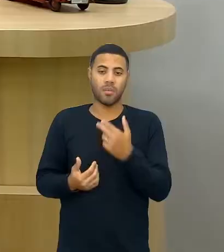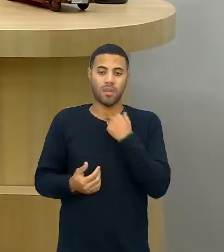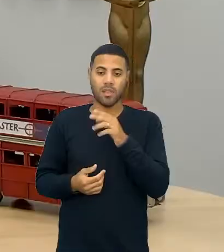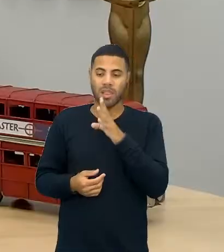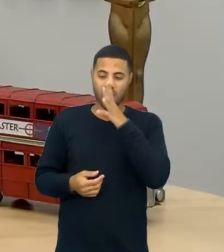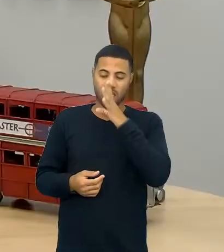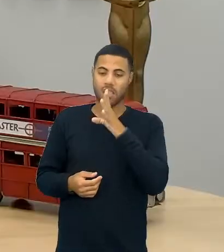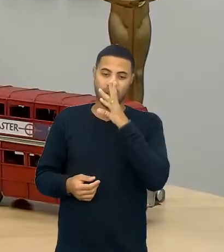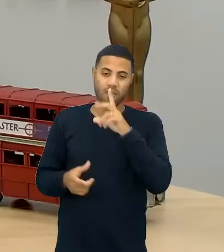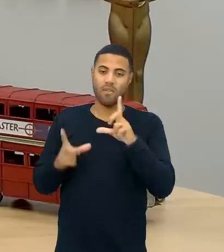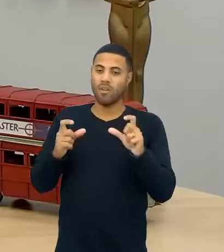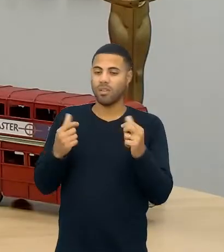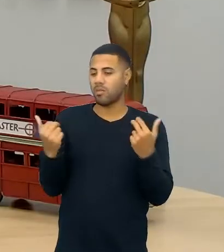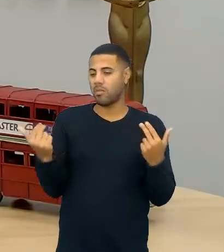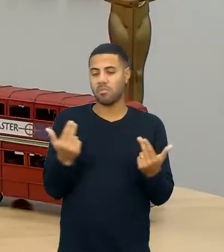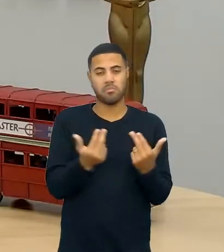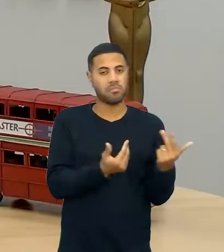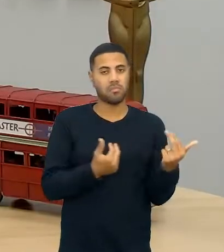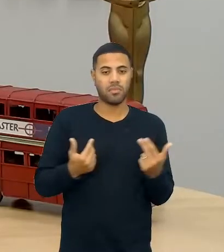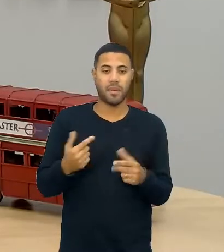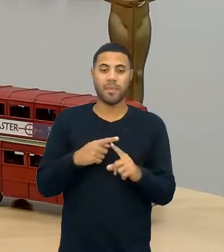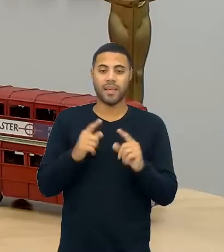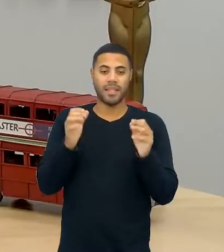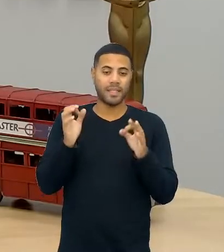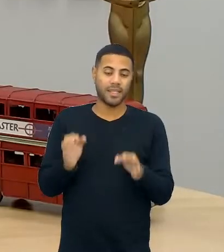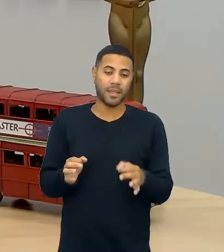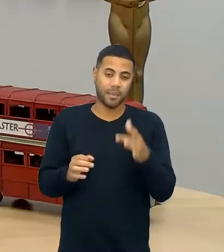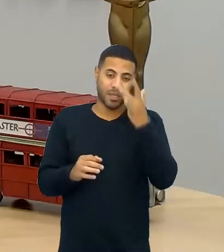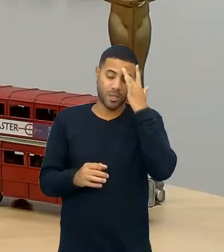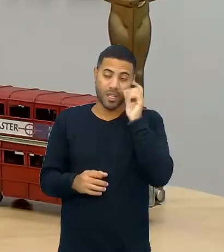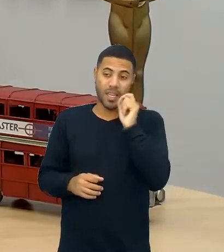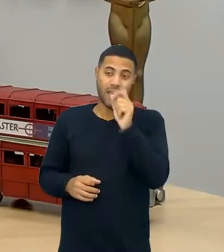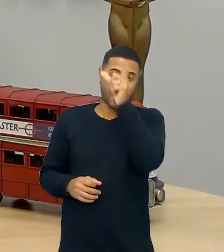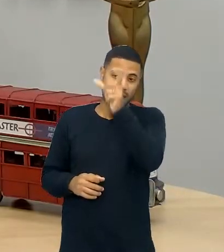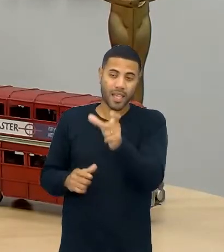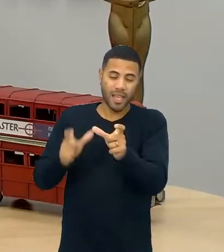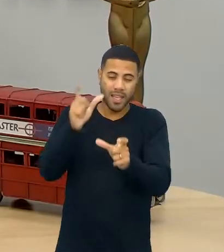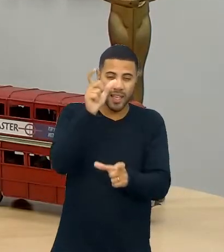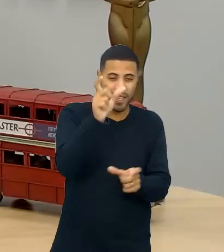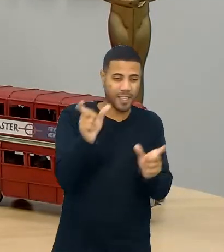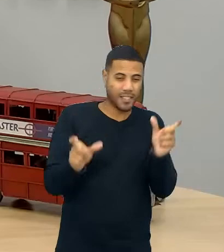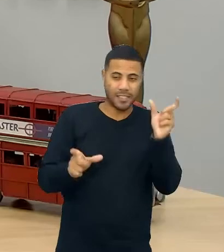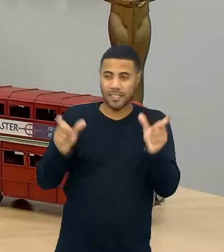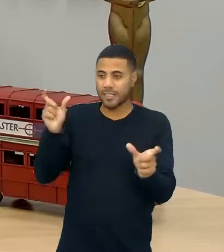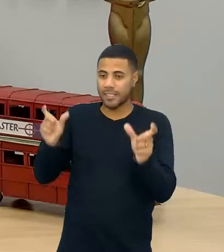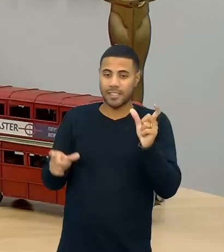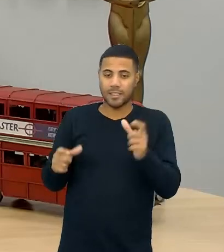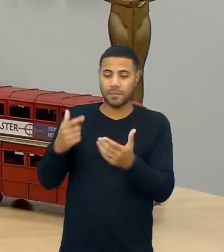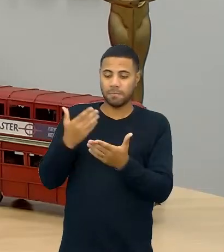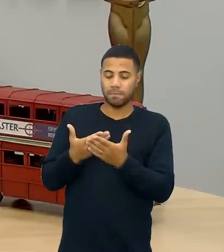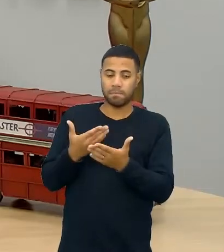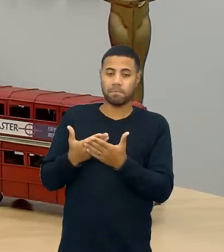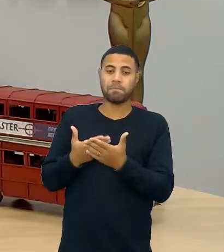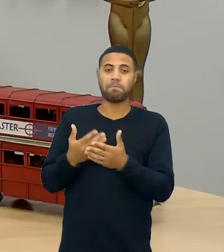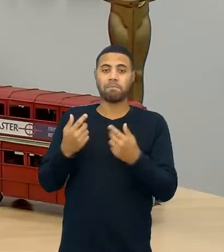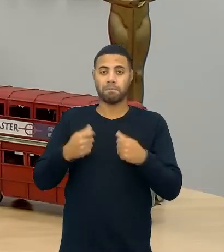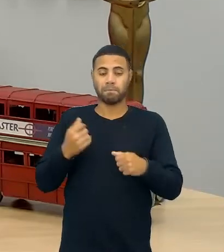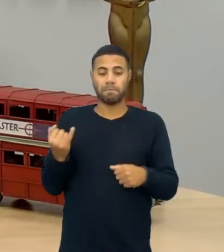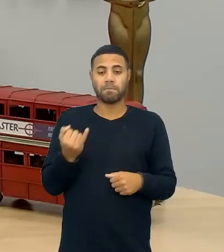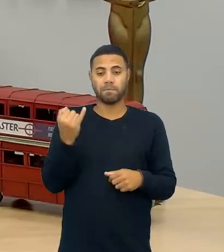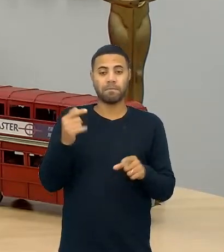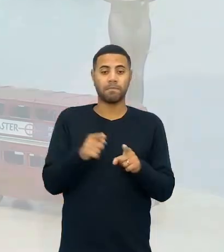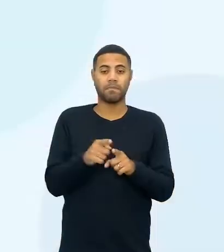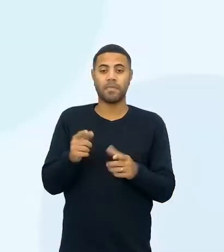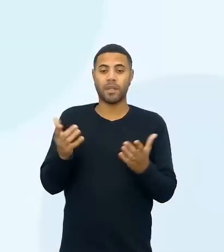foto nós tiramos, né? Sim. Mas a fotografia em si, ela tem todo um estudo também aí atrás disso.